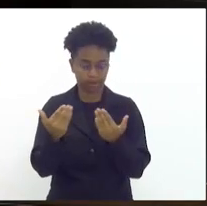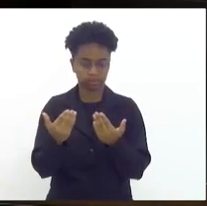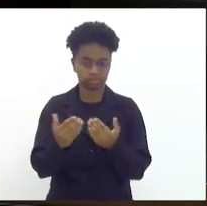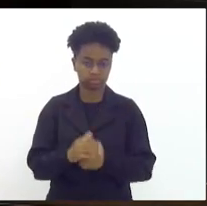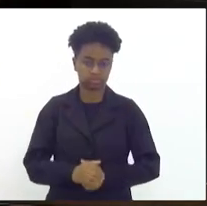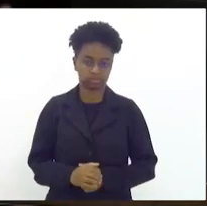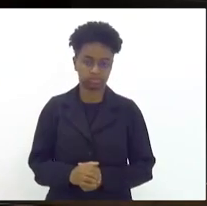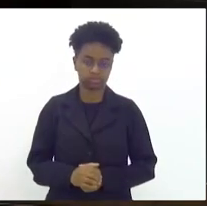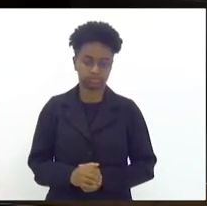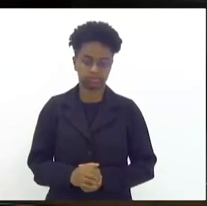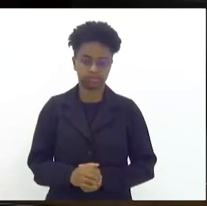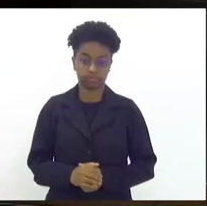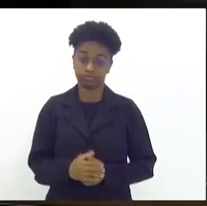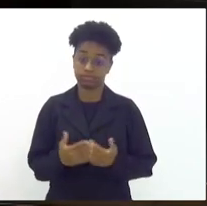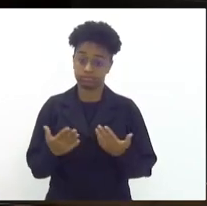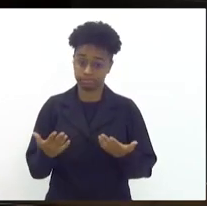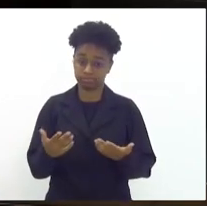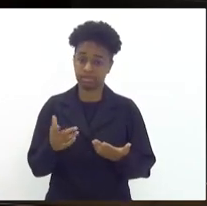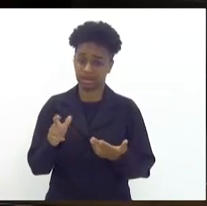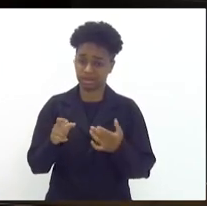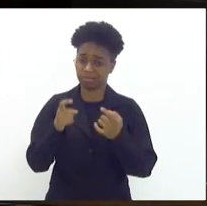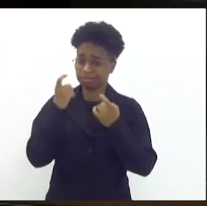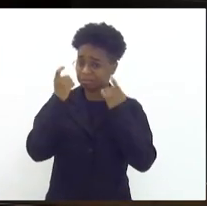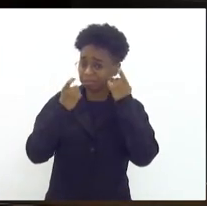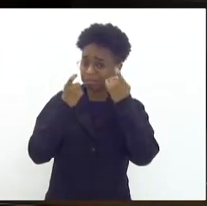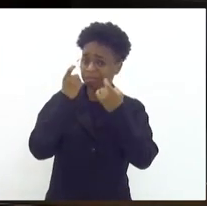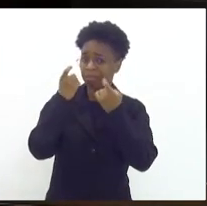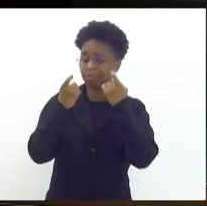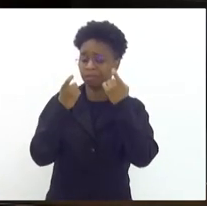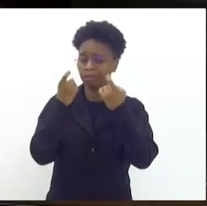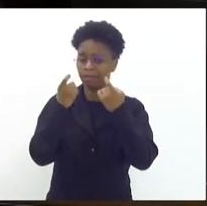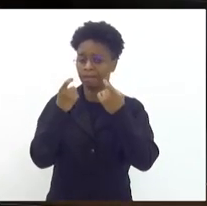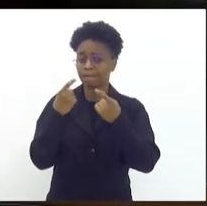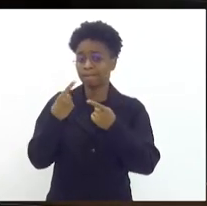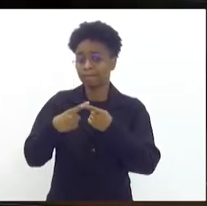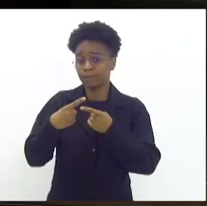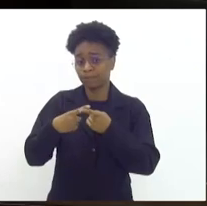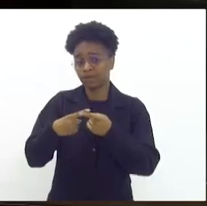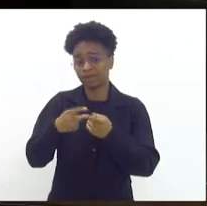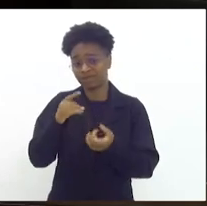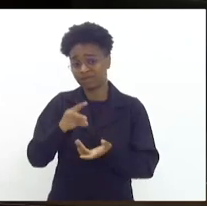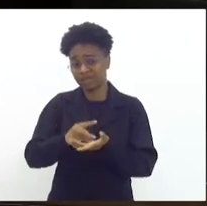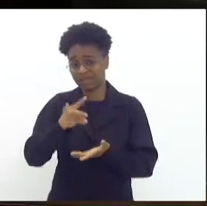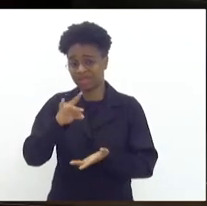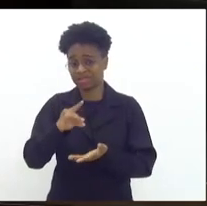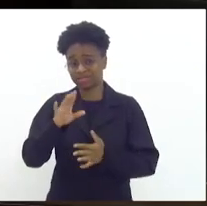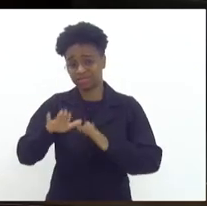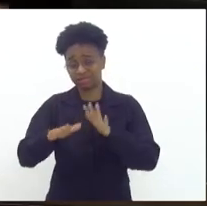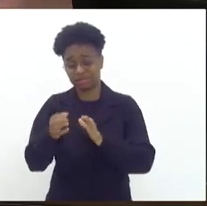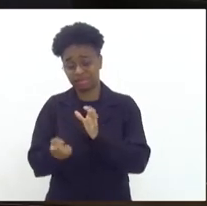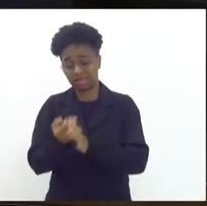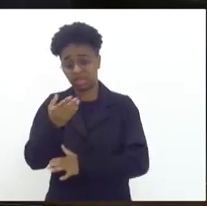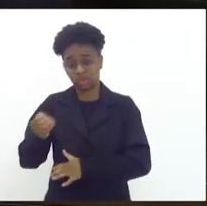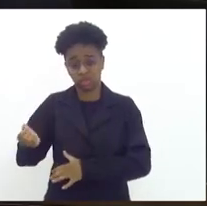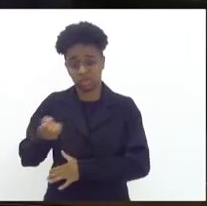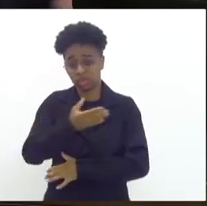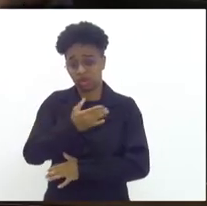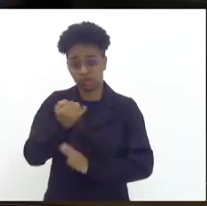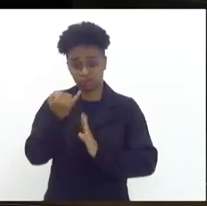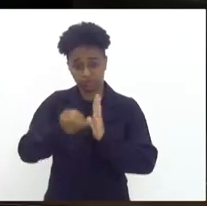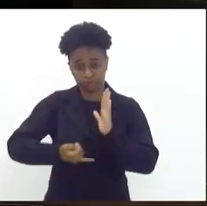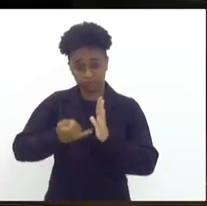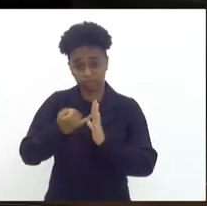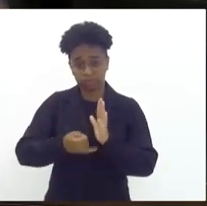Fundos isso é muito preocupante porque pode ser o início de um imposto que vai acabar servindo